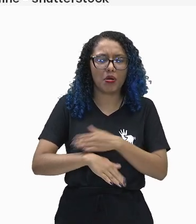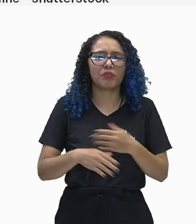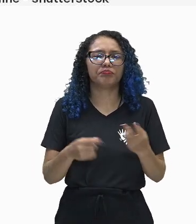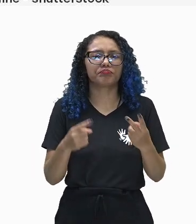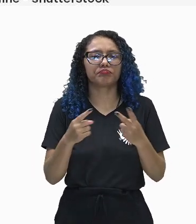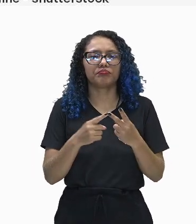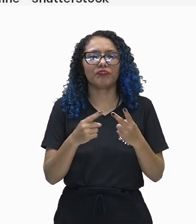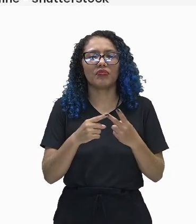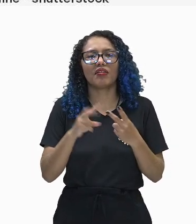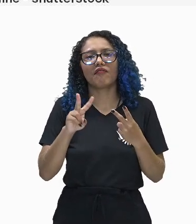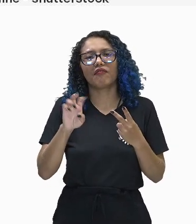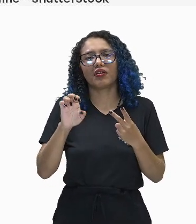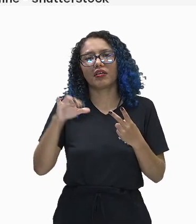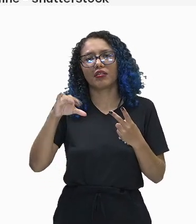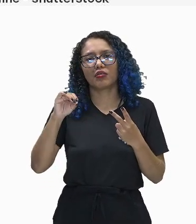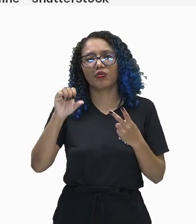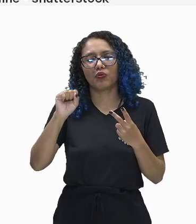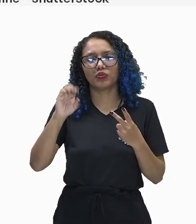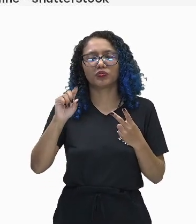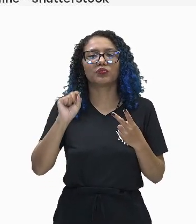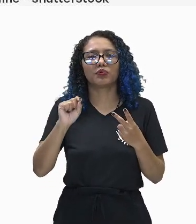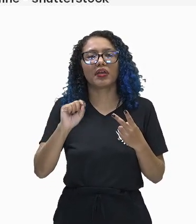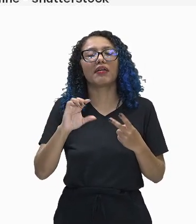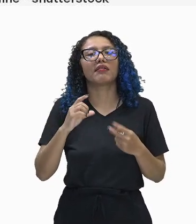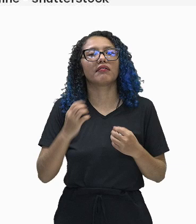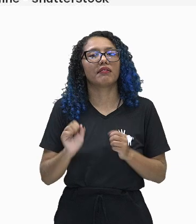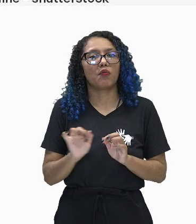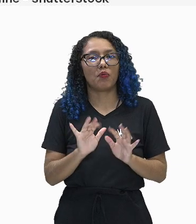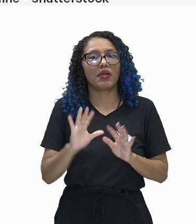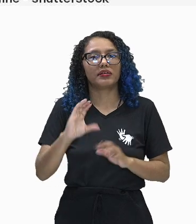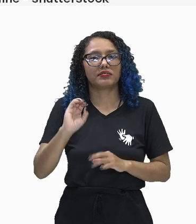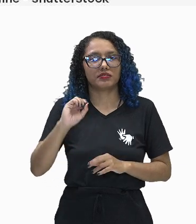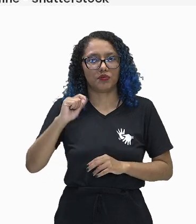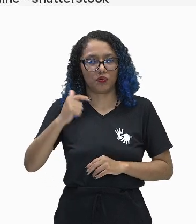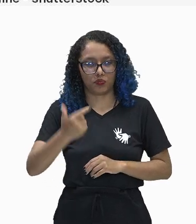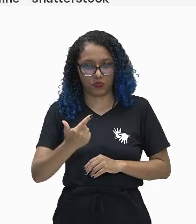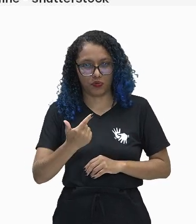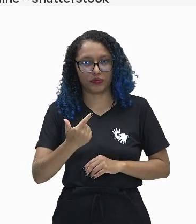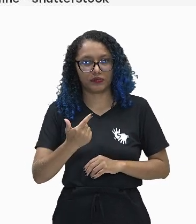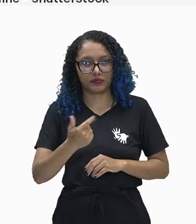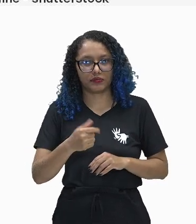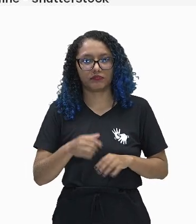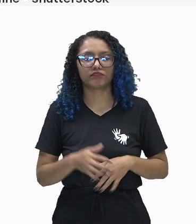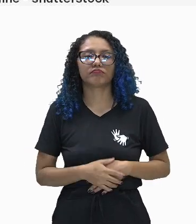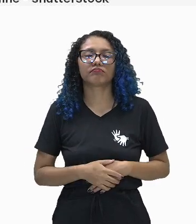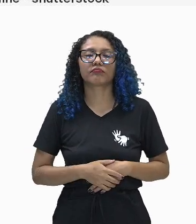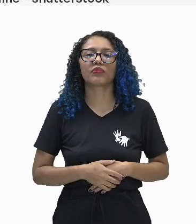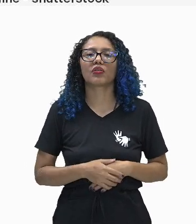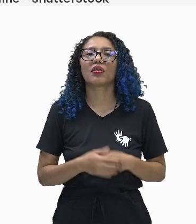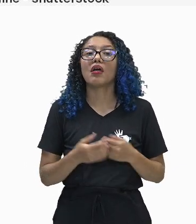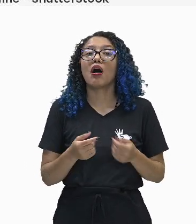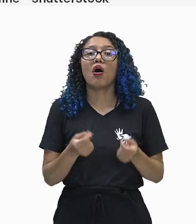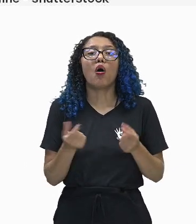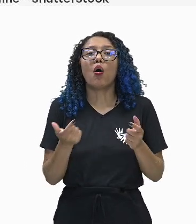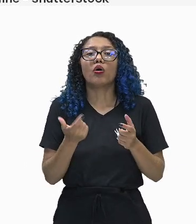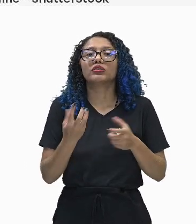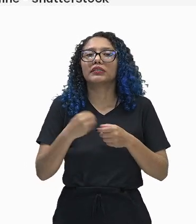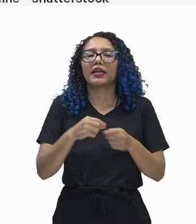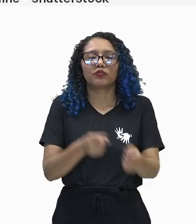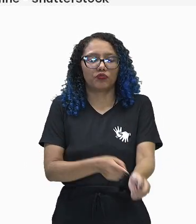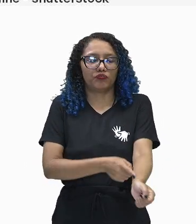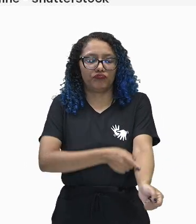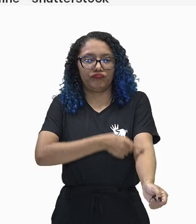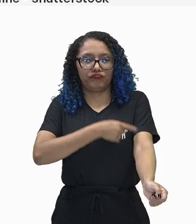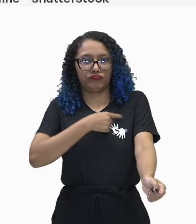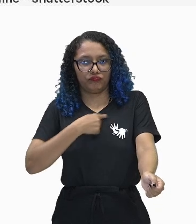é rico em gás carbônico, né, em CO2, e é transportado pelas veias, tá? Então,